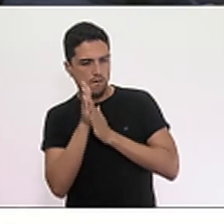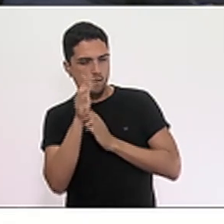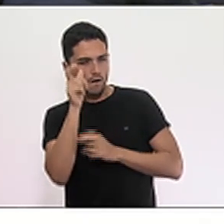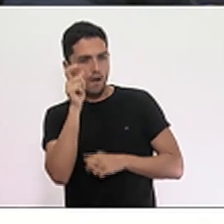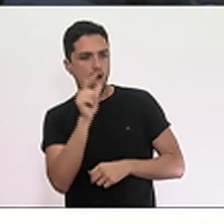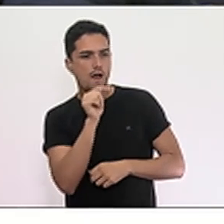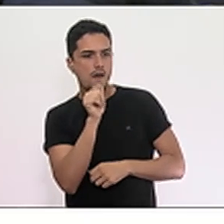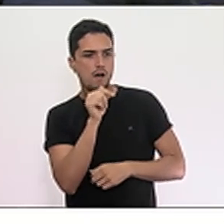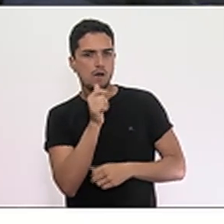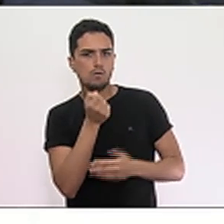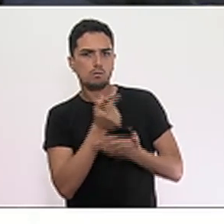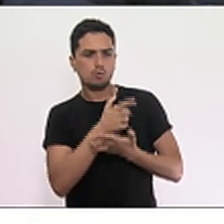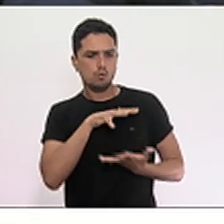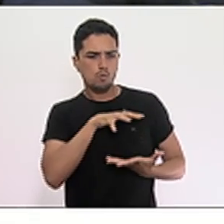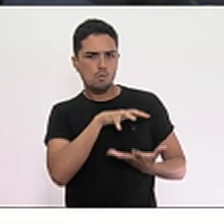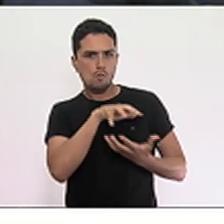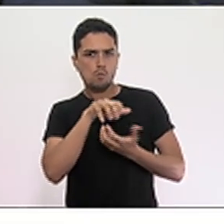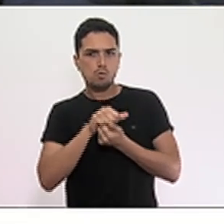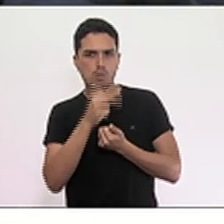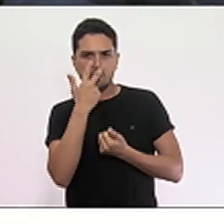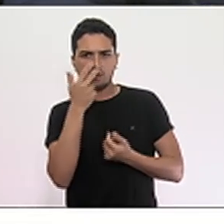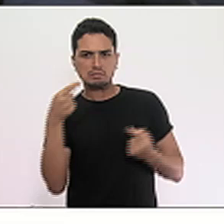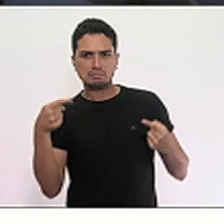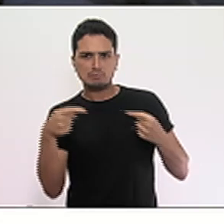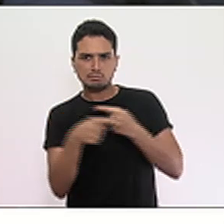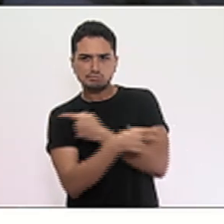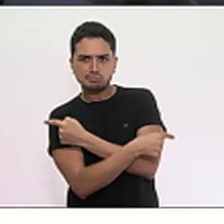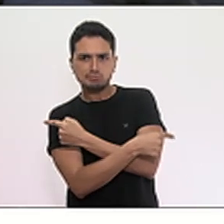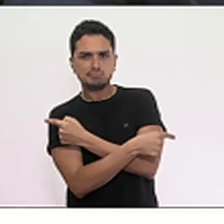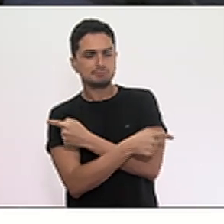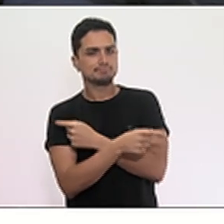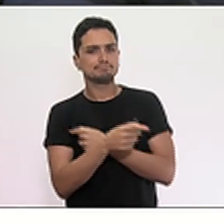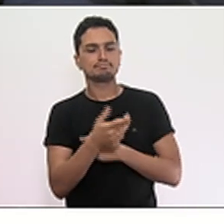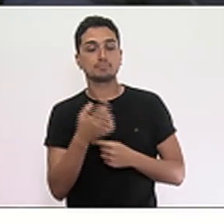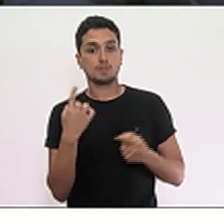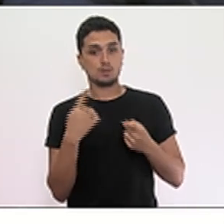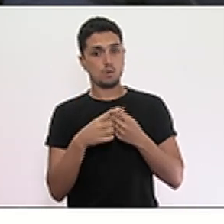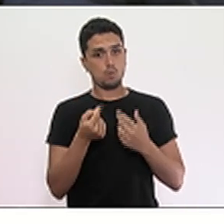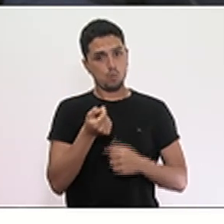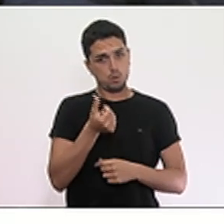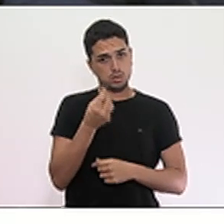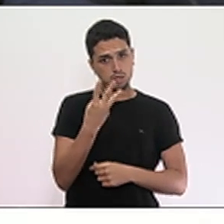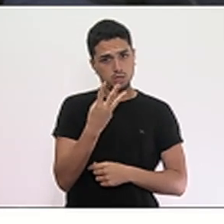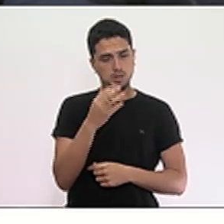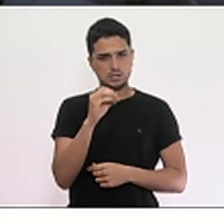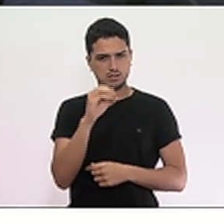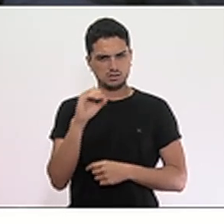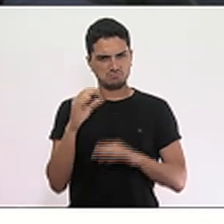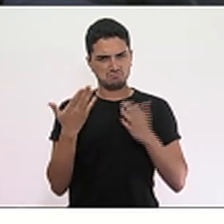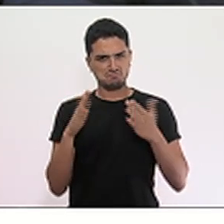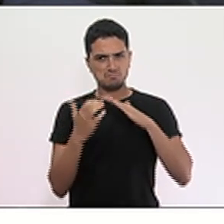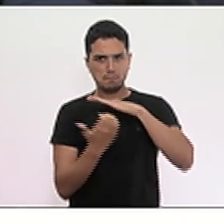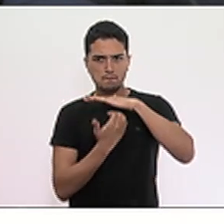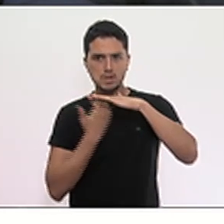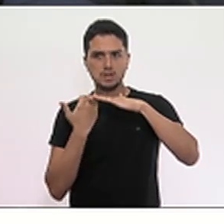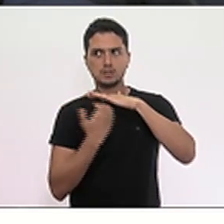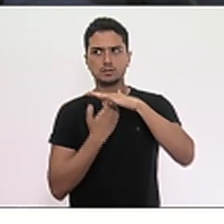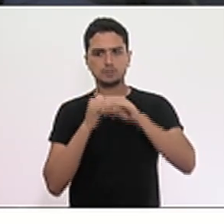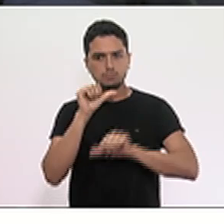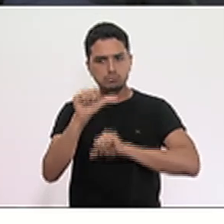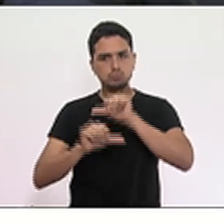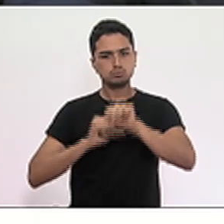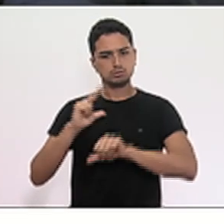contramão do mundo, que hoje a gente vê que quase 300 empresas que foram privatizadas